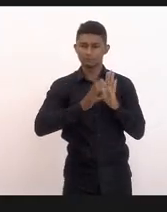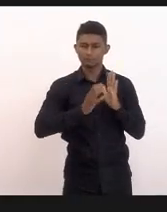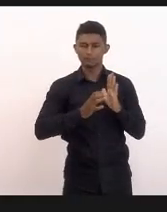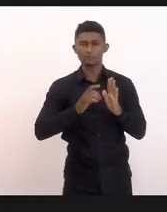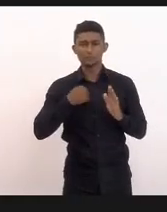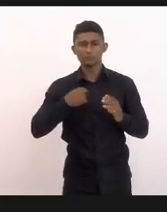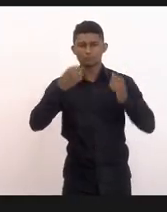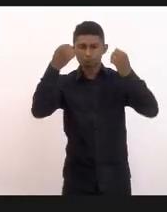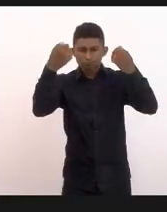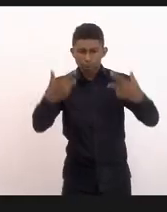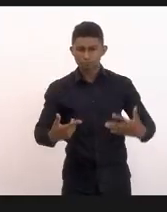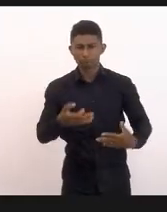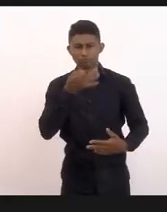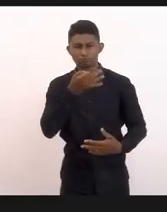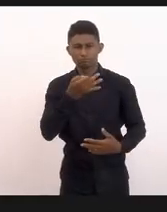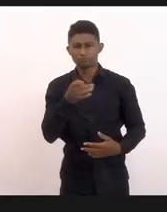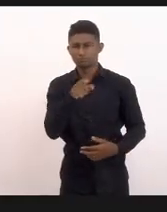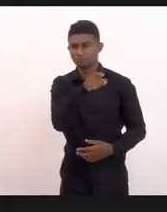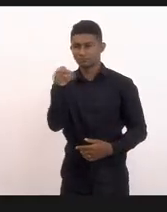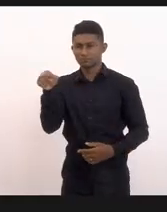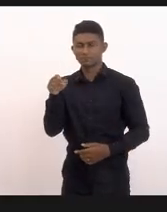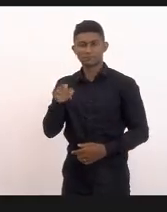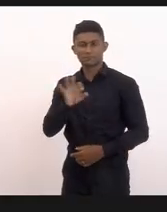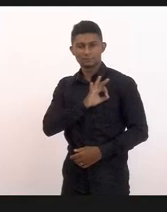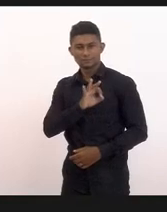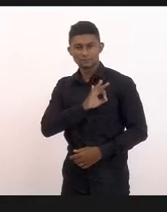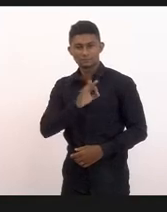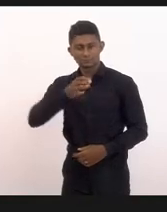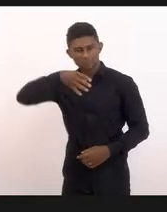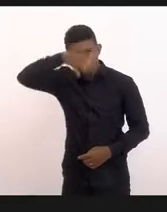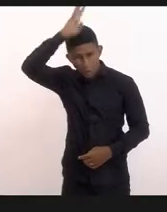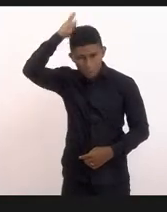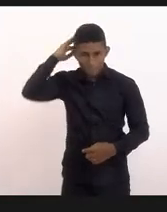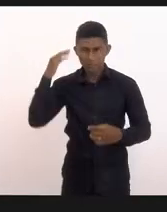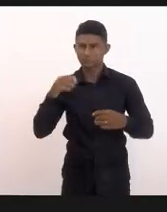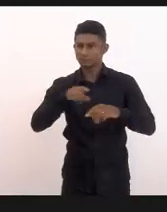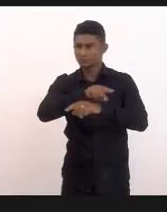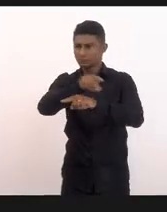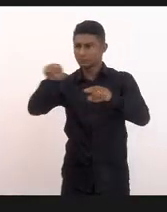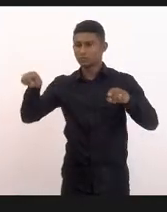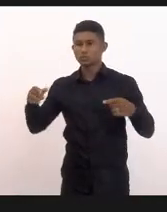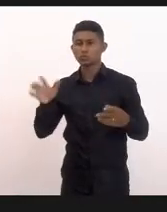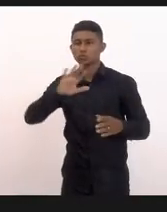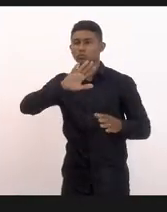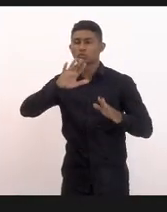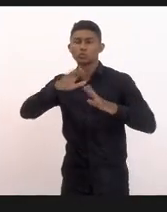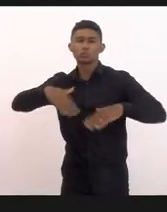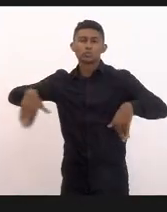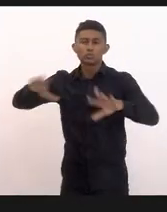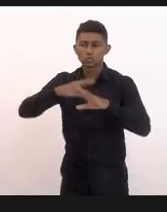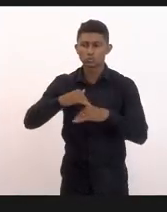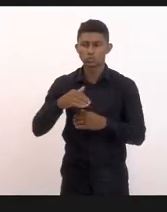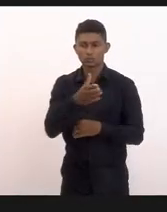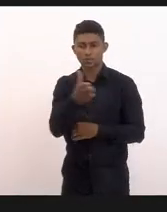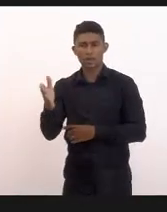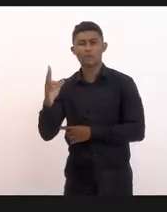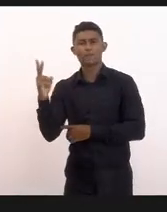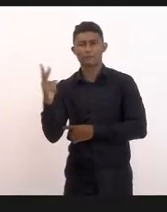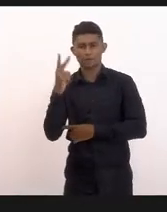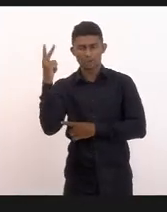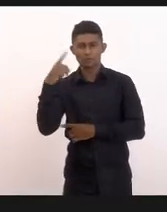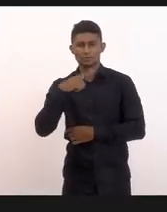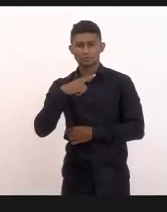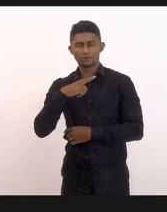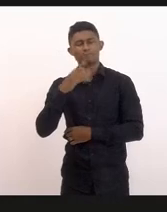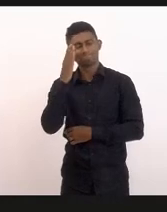relação aos policiais, aos bombeiros, que é valorizar essa categoria. Nós aqui sabemos que